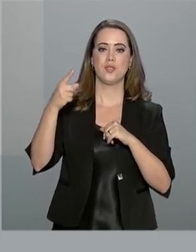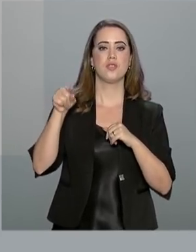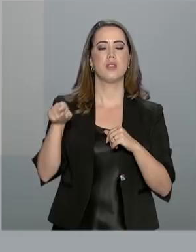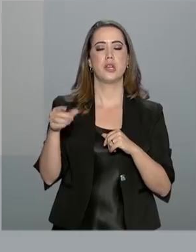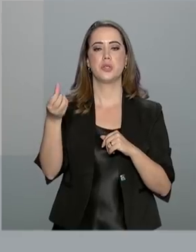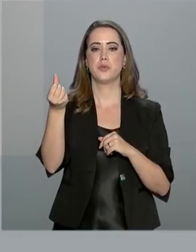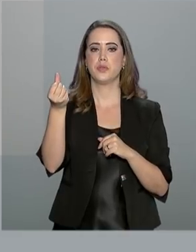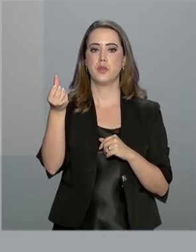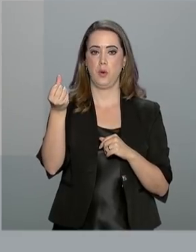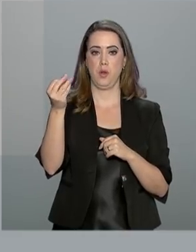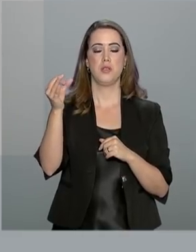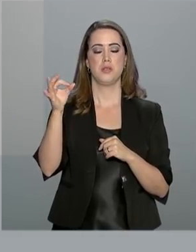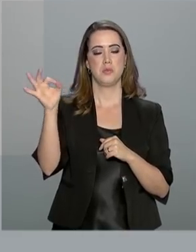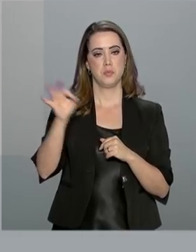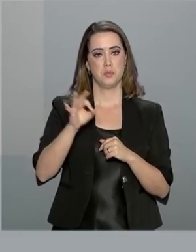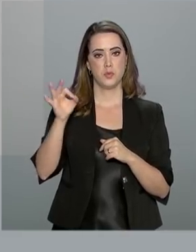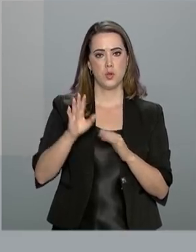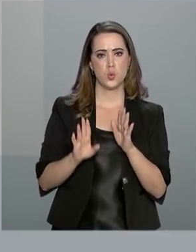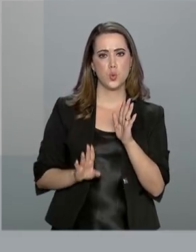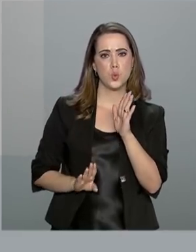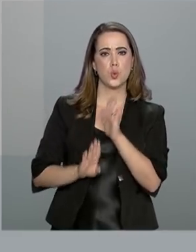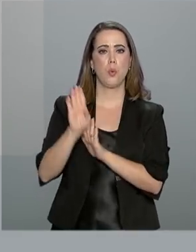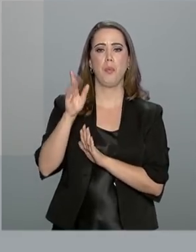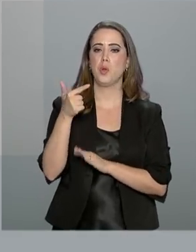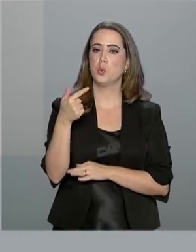deste ano um aumento de